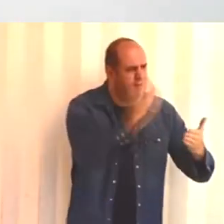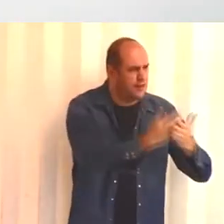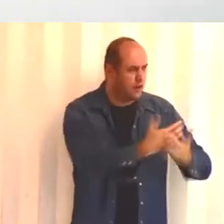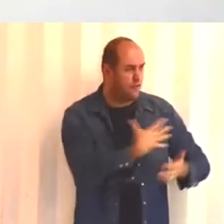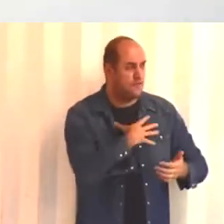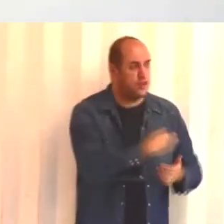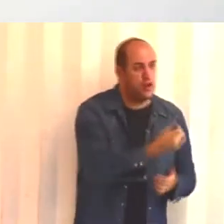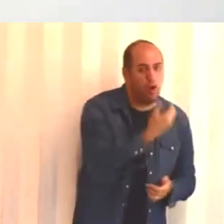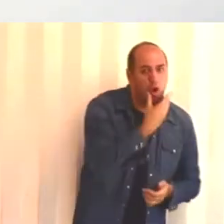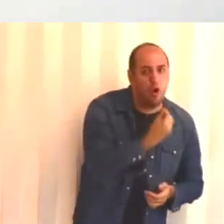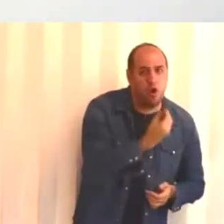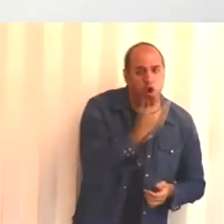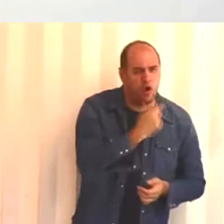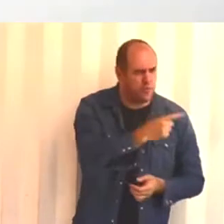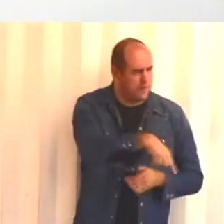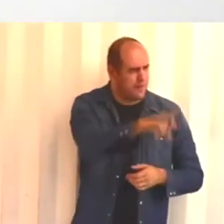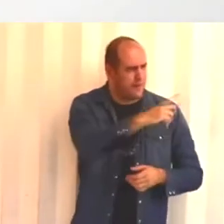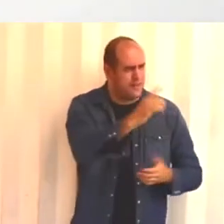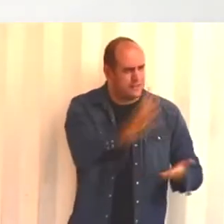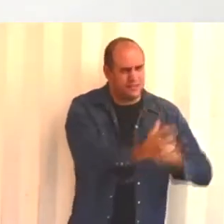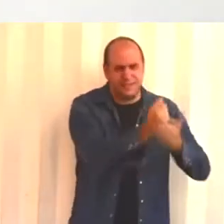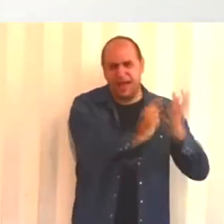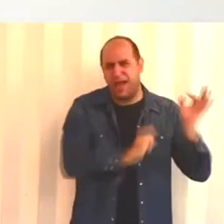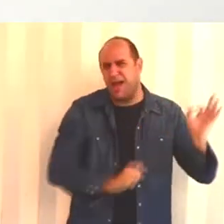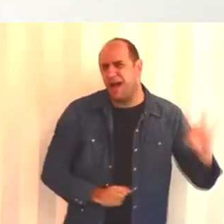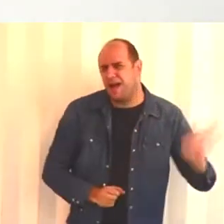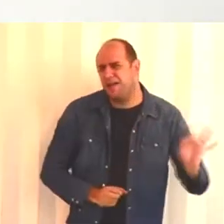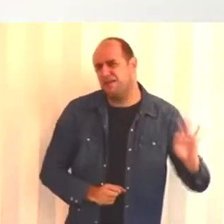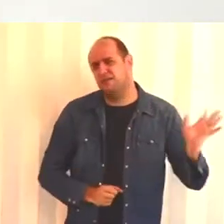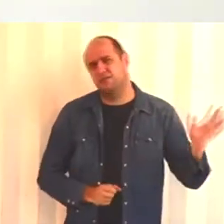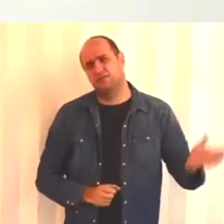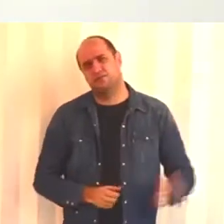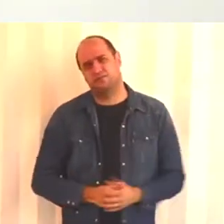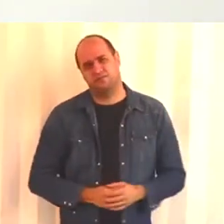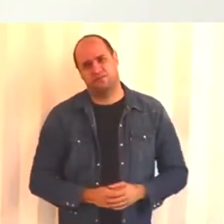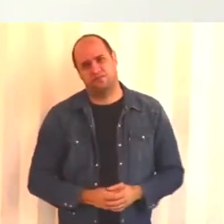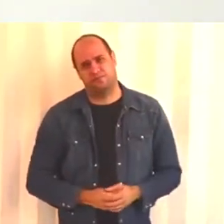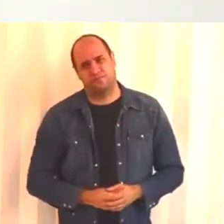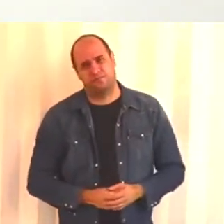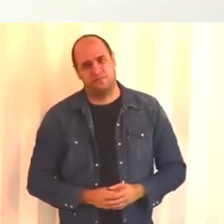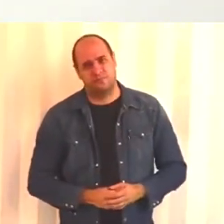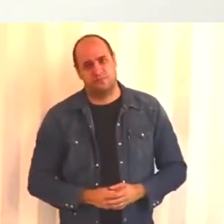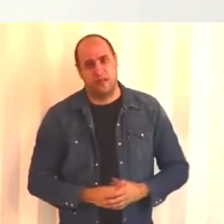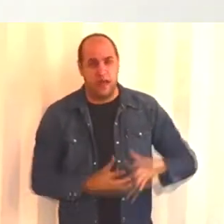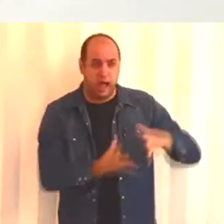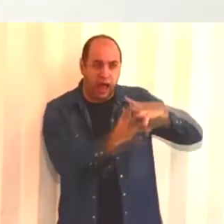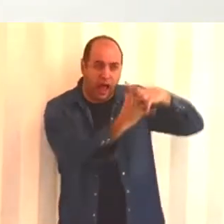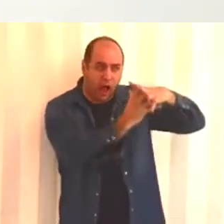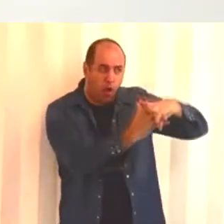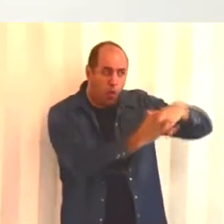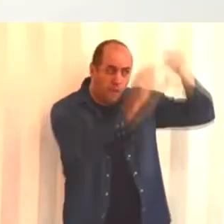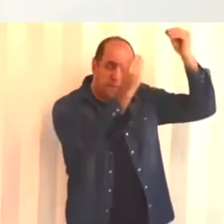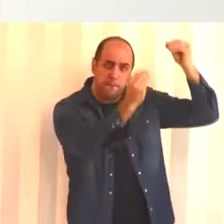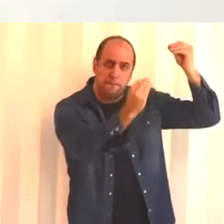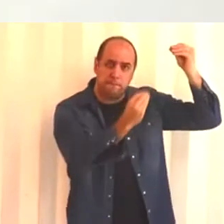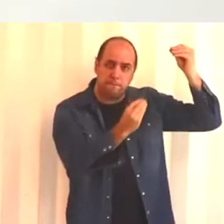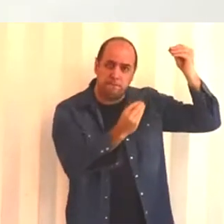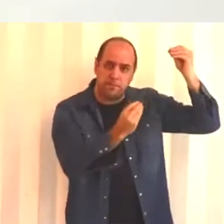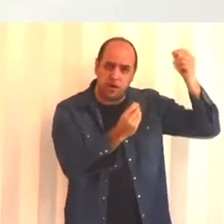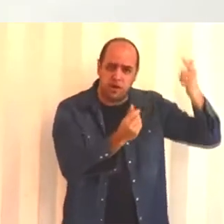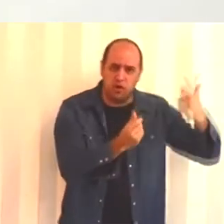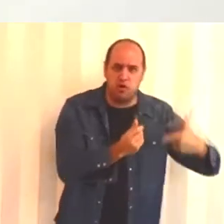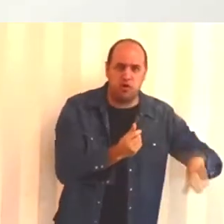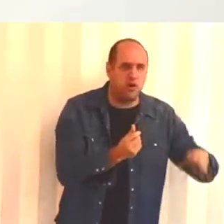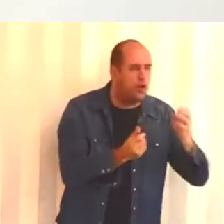dos homens, em quem não há salvação. Sai-lhes o espírito, e eles tornam ao pó, nesse